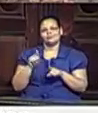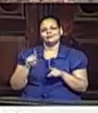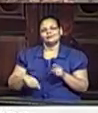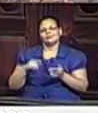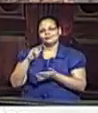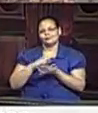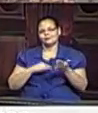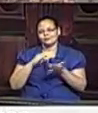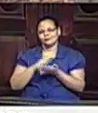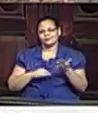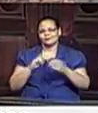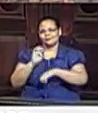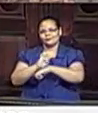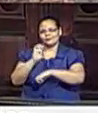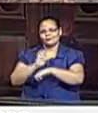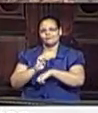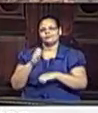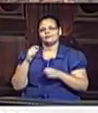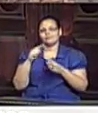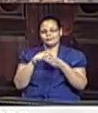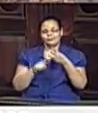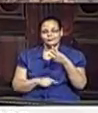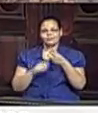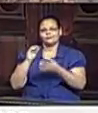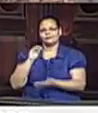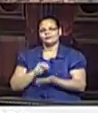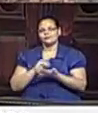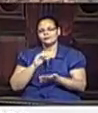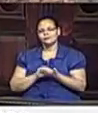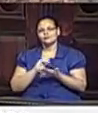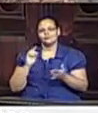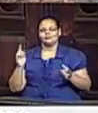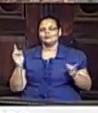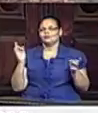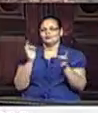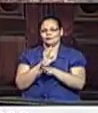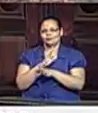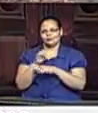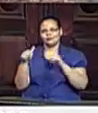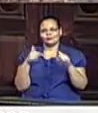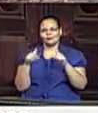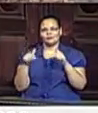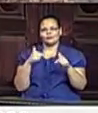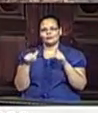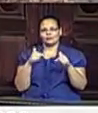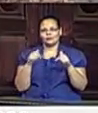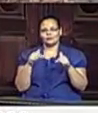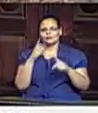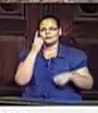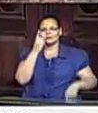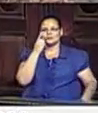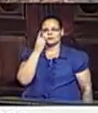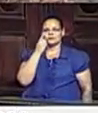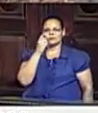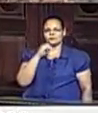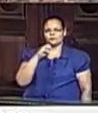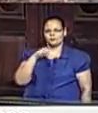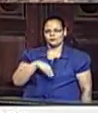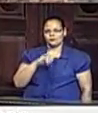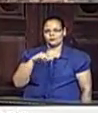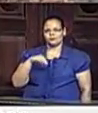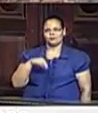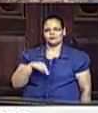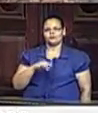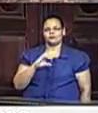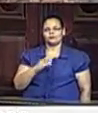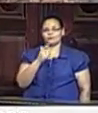3 oitivas que faltam para que a comissão possa concluir o seu trabalho preliminar e o deputado Mink, junto com os demais